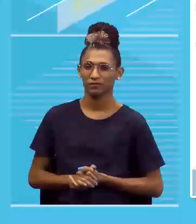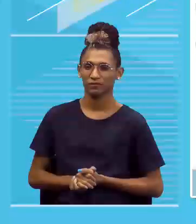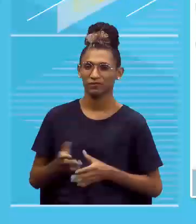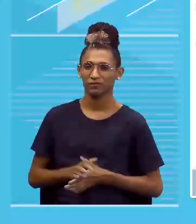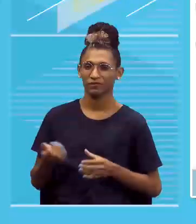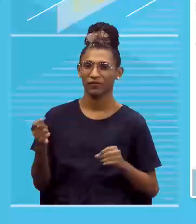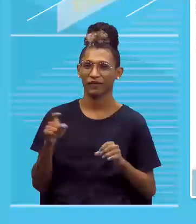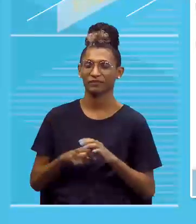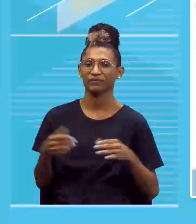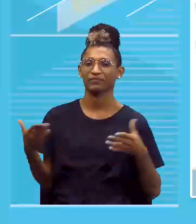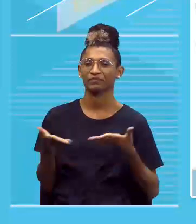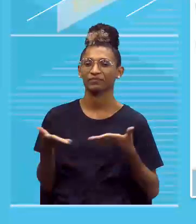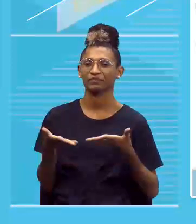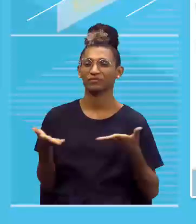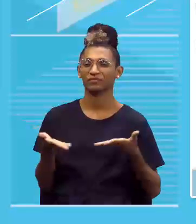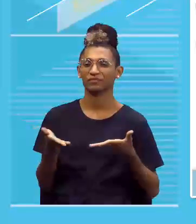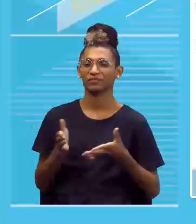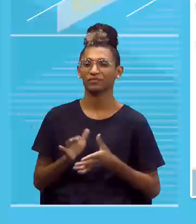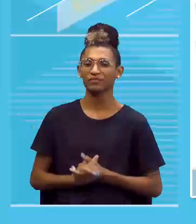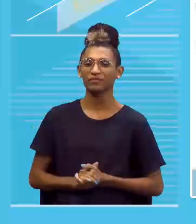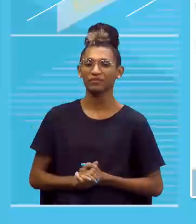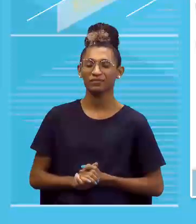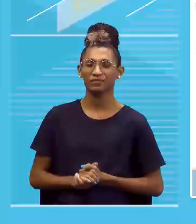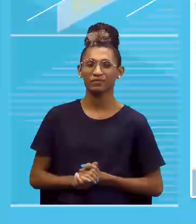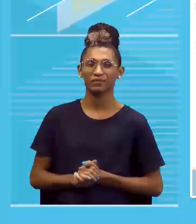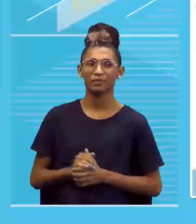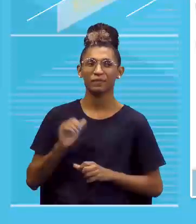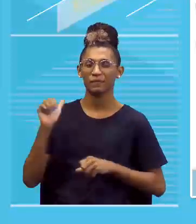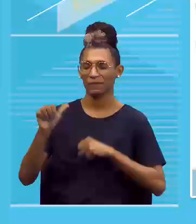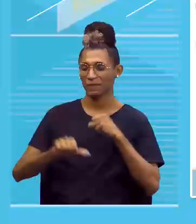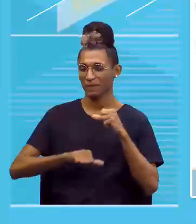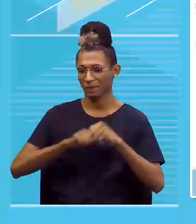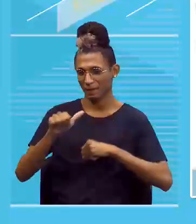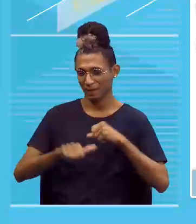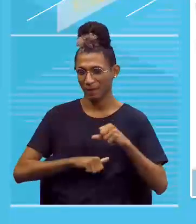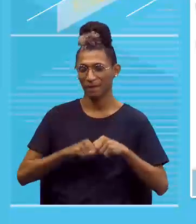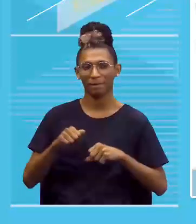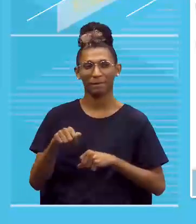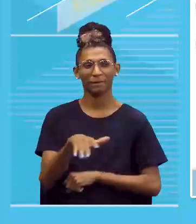de volta pelas ondas modernização do Campo